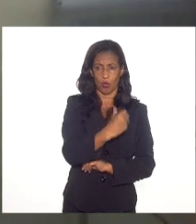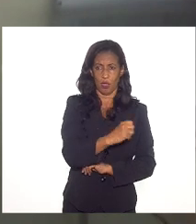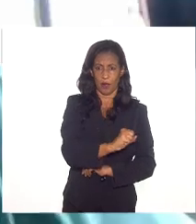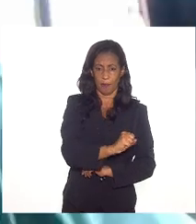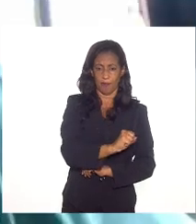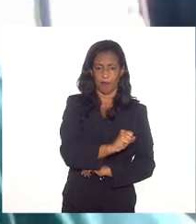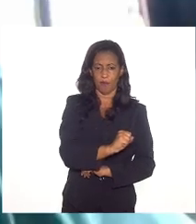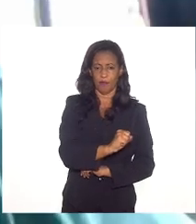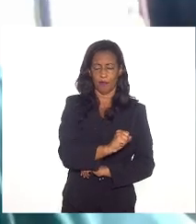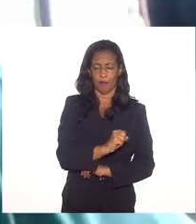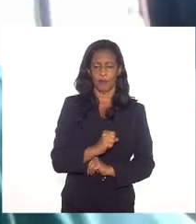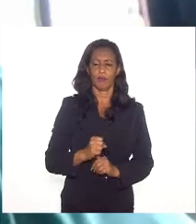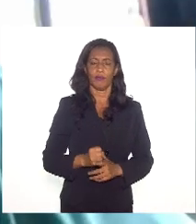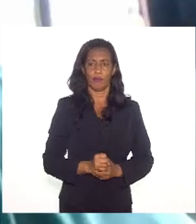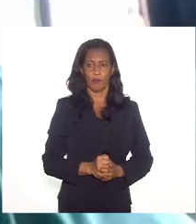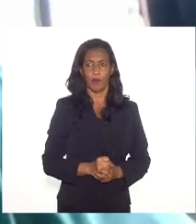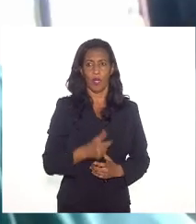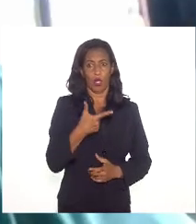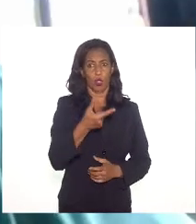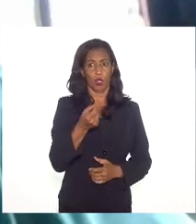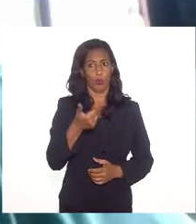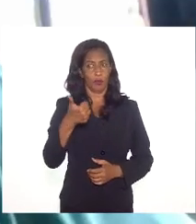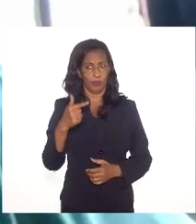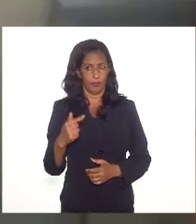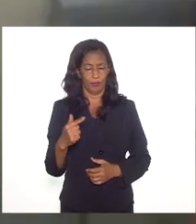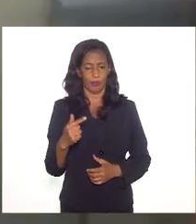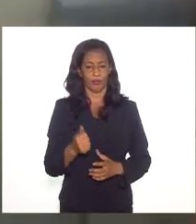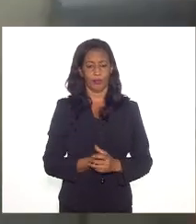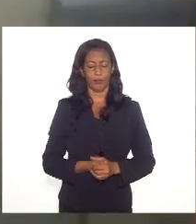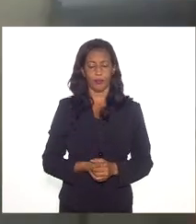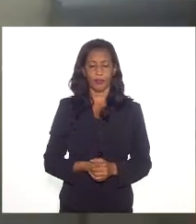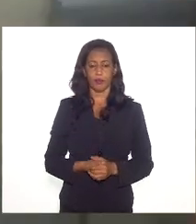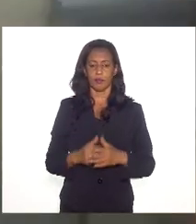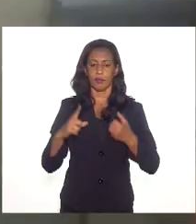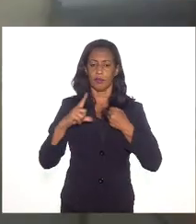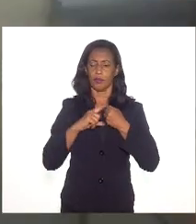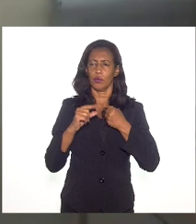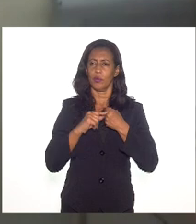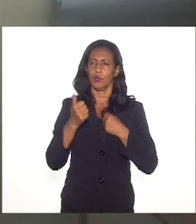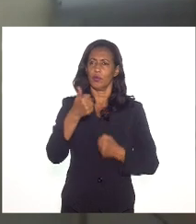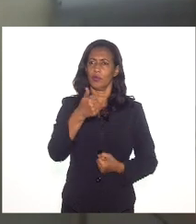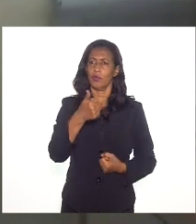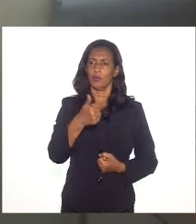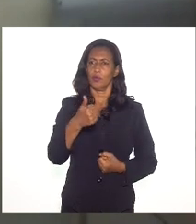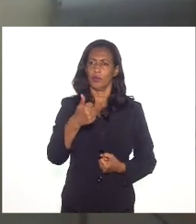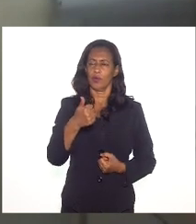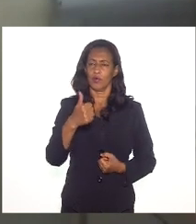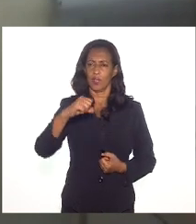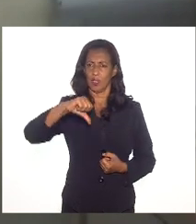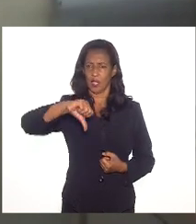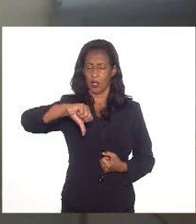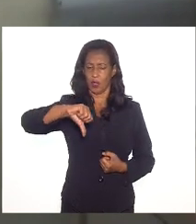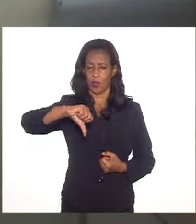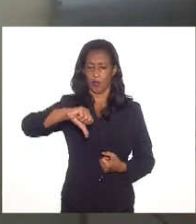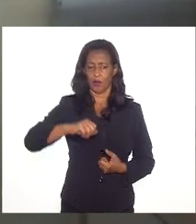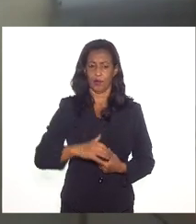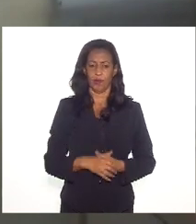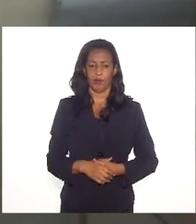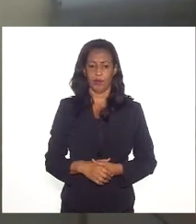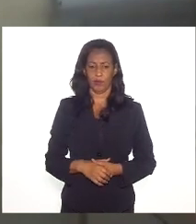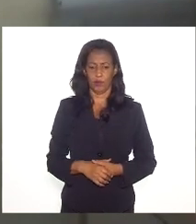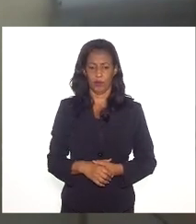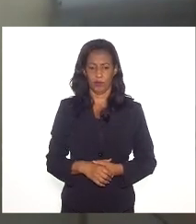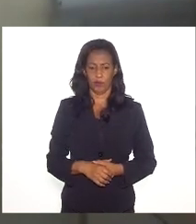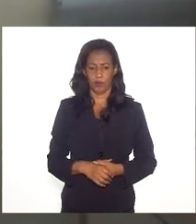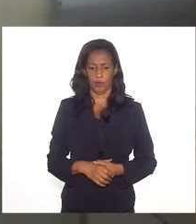de, foram posteriores. De 17 e o de, do artigo 19 foi de... Na verdade, o